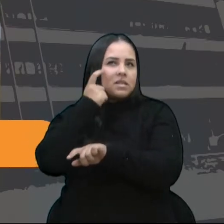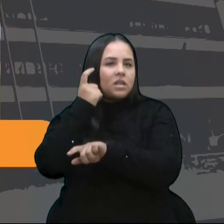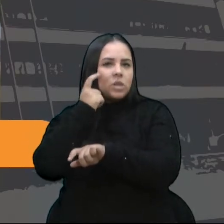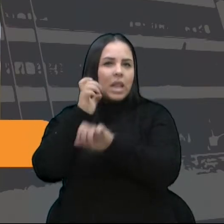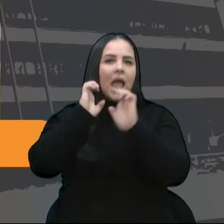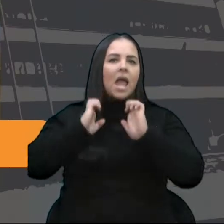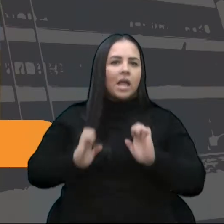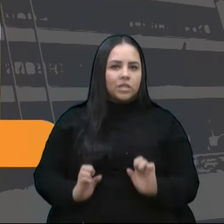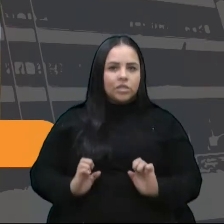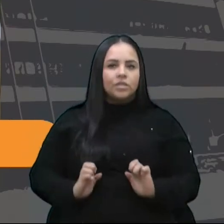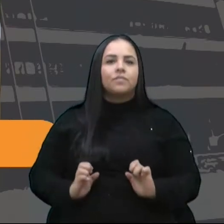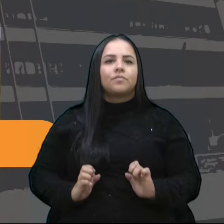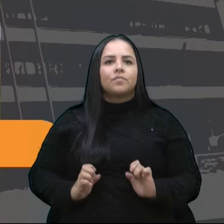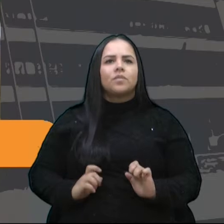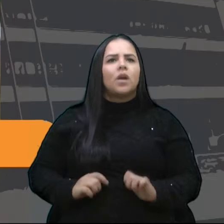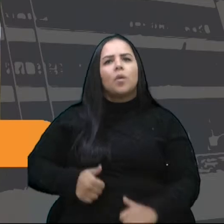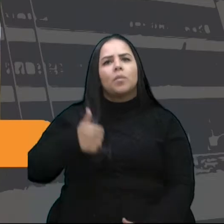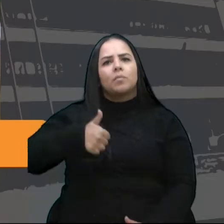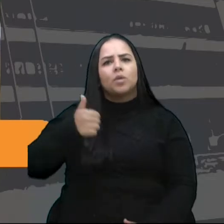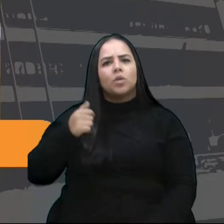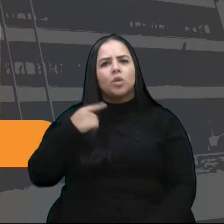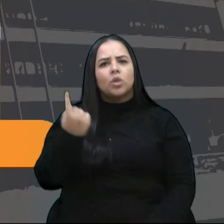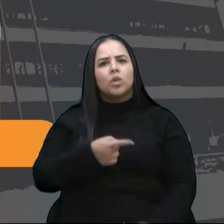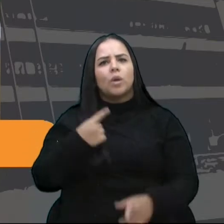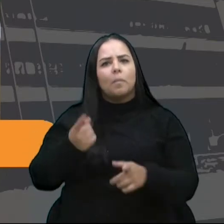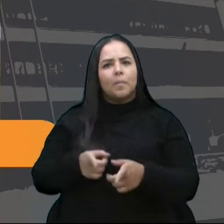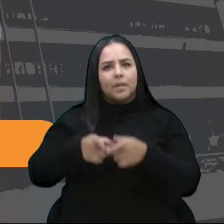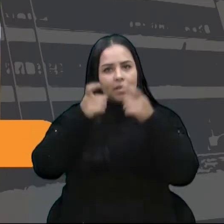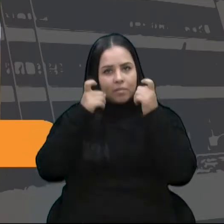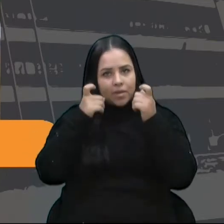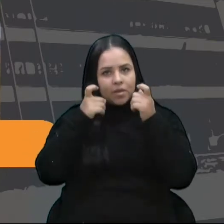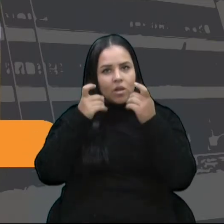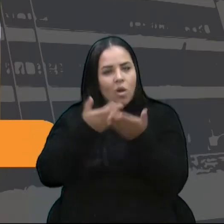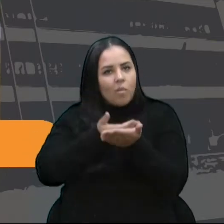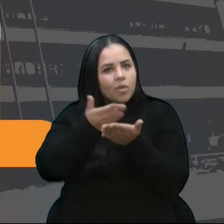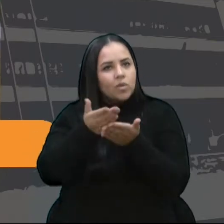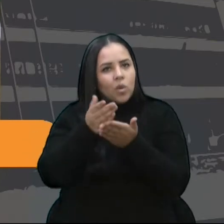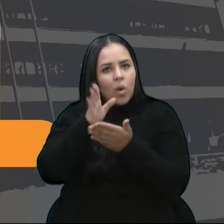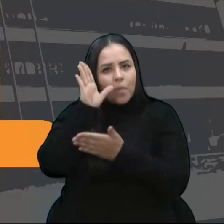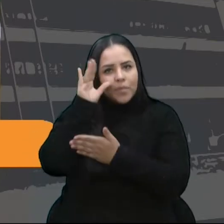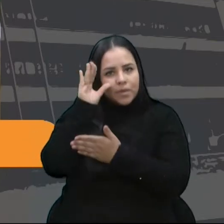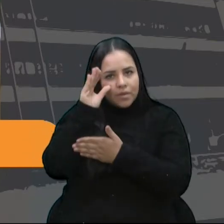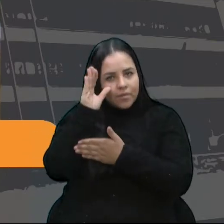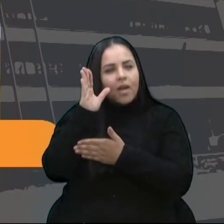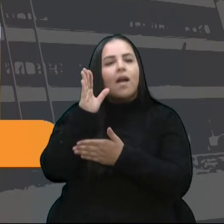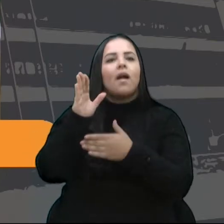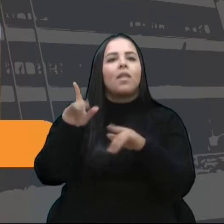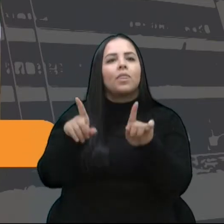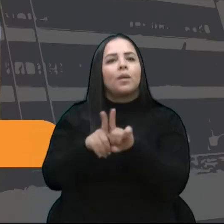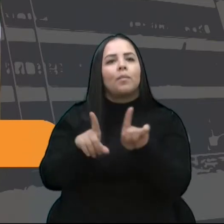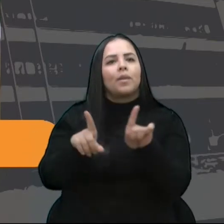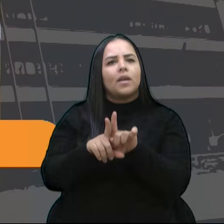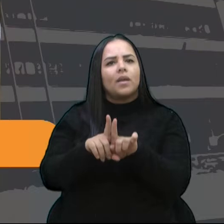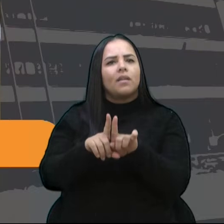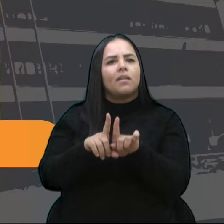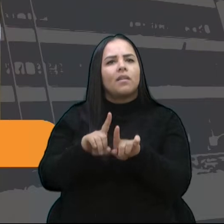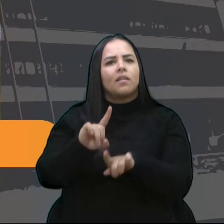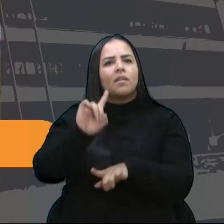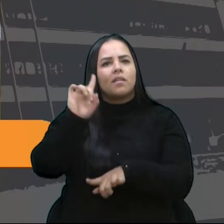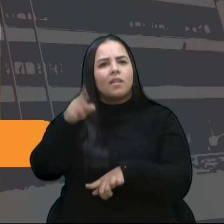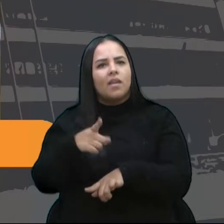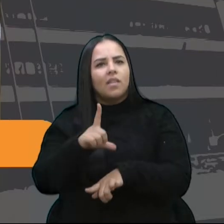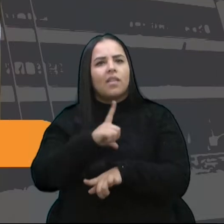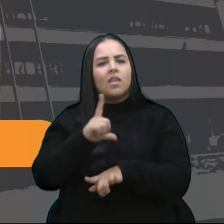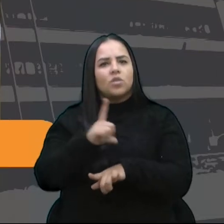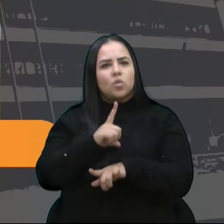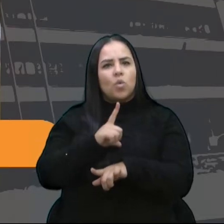das primeiras impressões que a gente teve, assim, e passou a observar, inclusive, como ponto alto, aquela questão do consórcio,